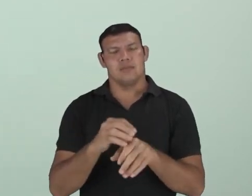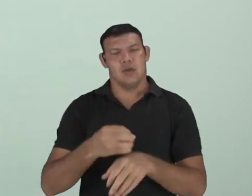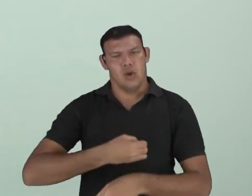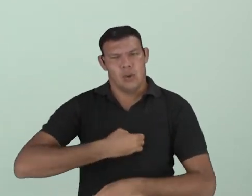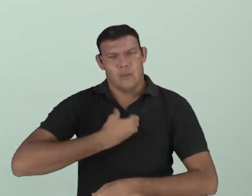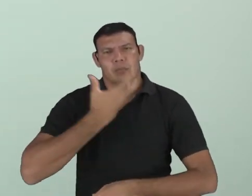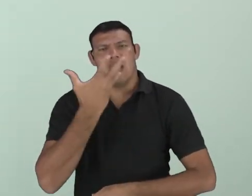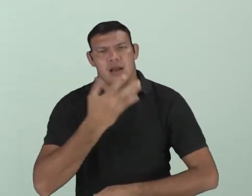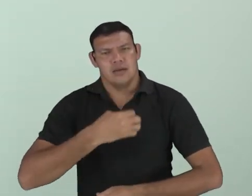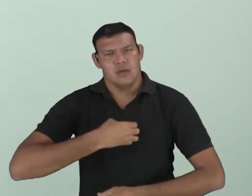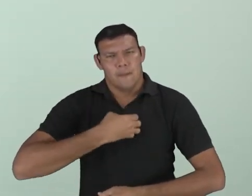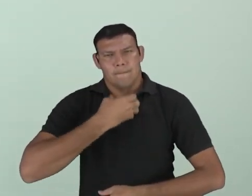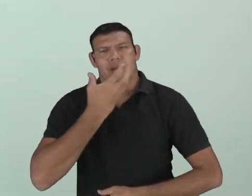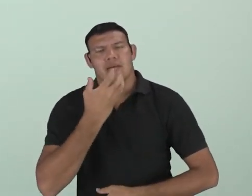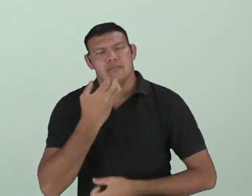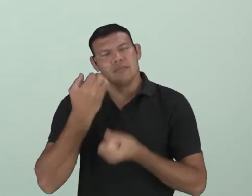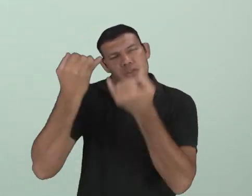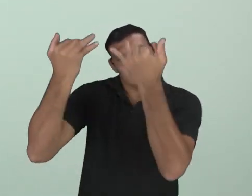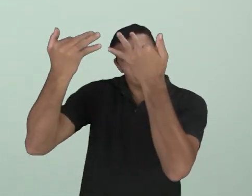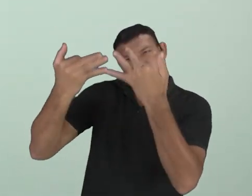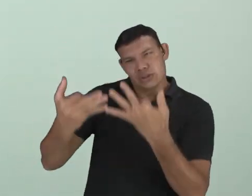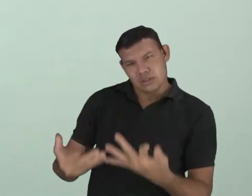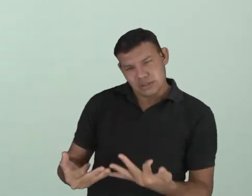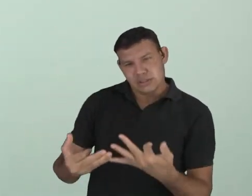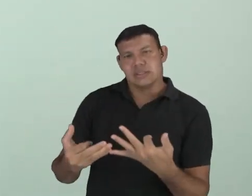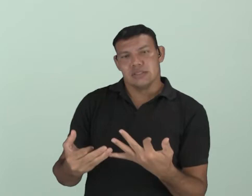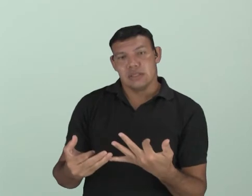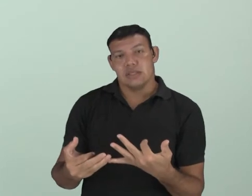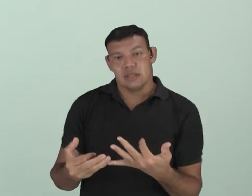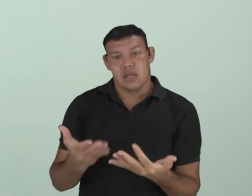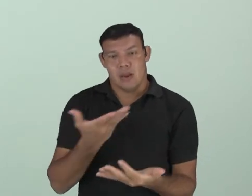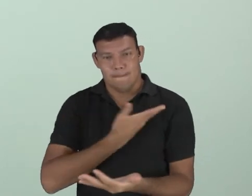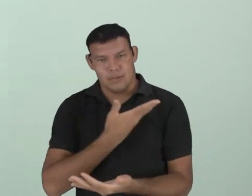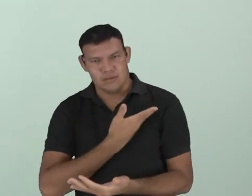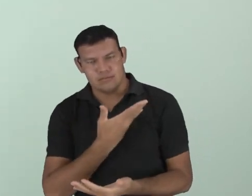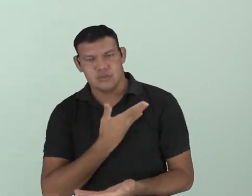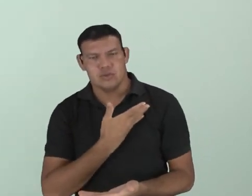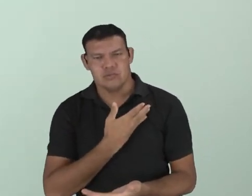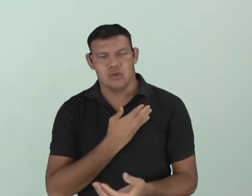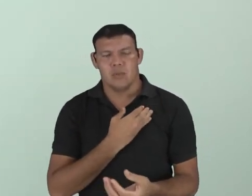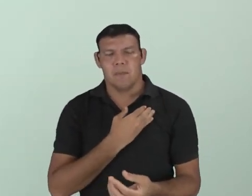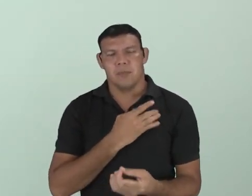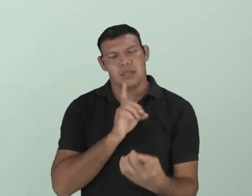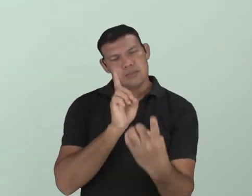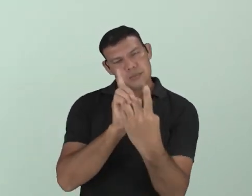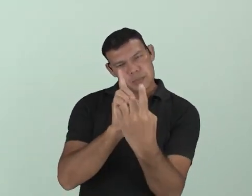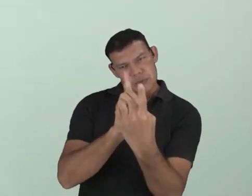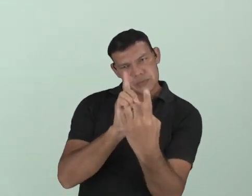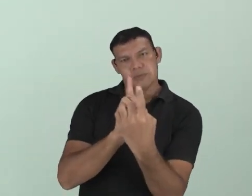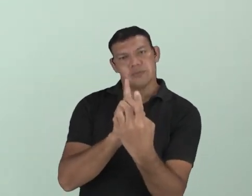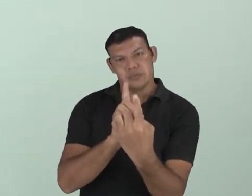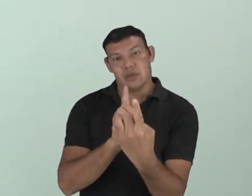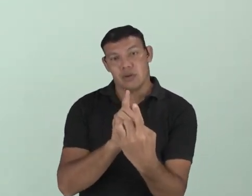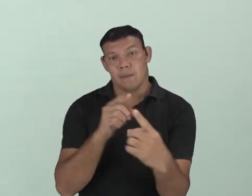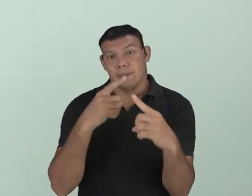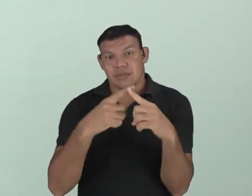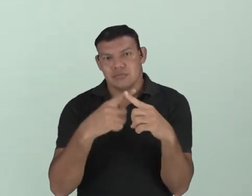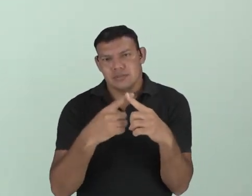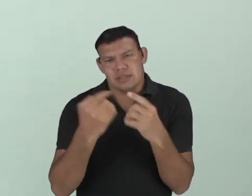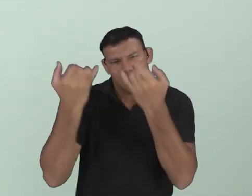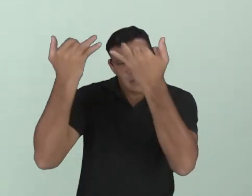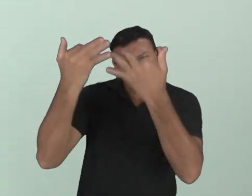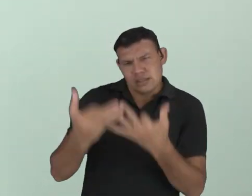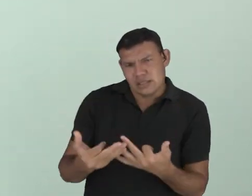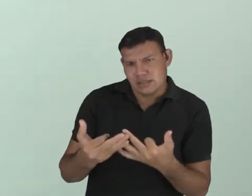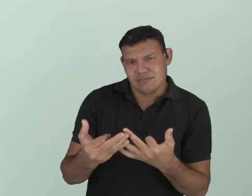poderia ser uma boa explicar o conteúdo para um amigo ou para alguém que estivesse próximo de você, porque no momento que você vai explicar para alguém que não